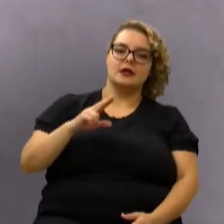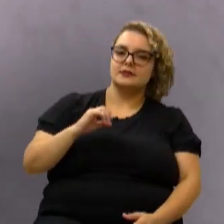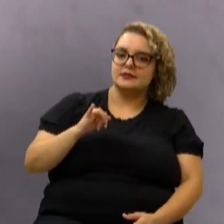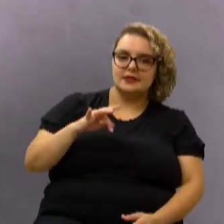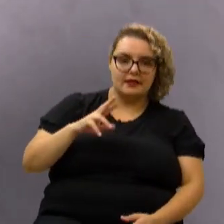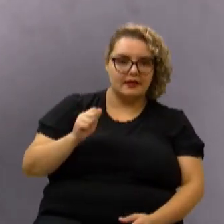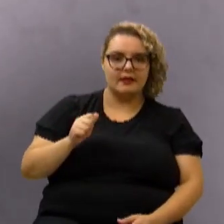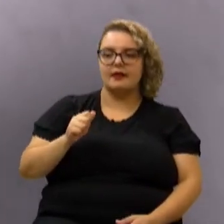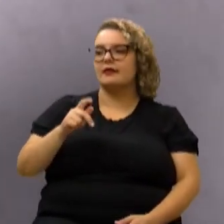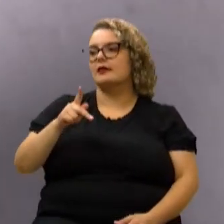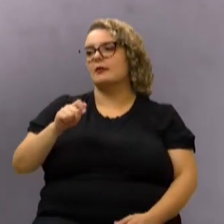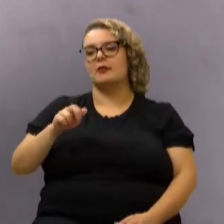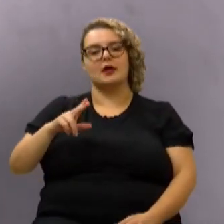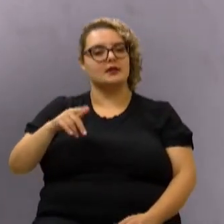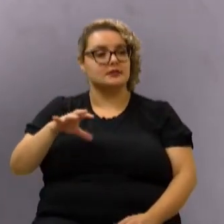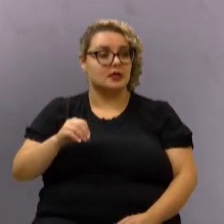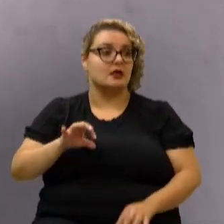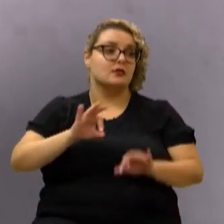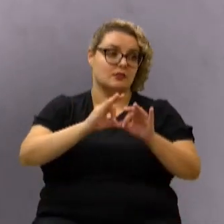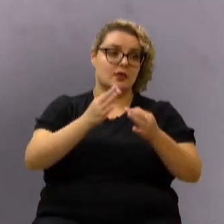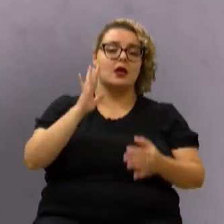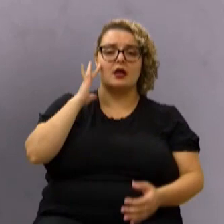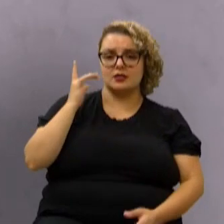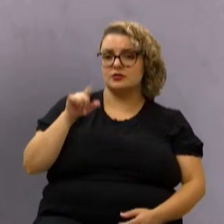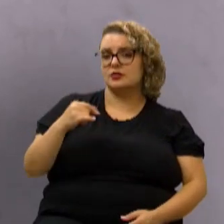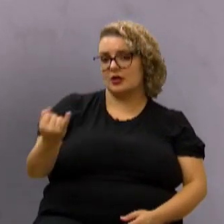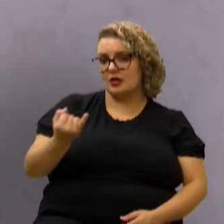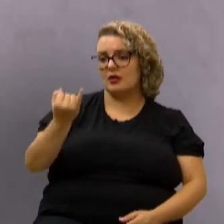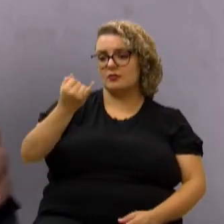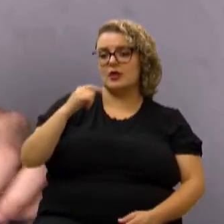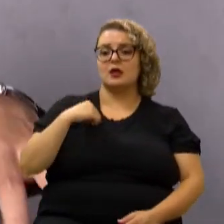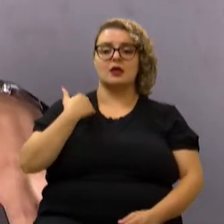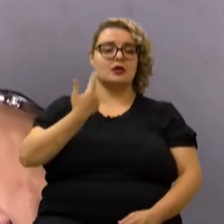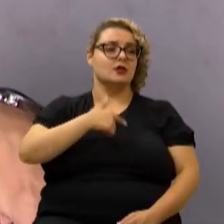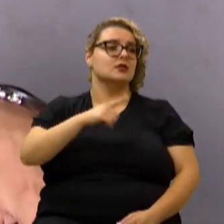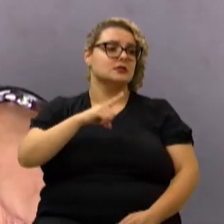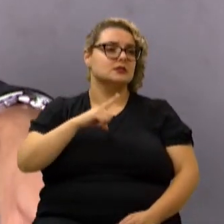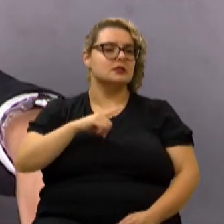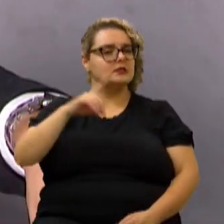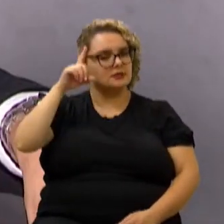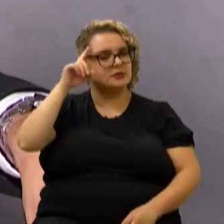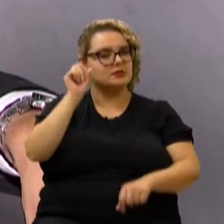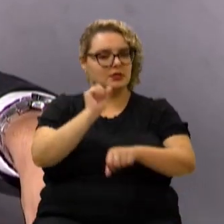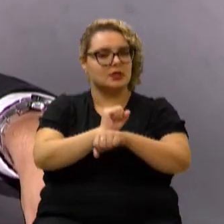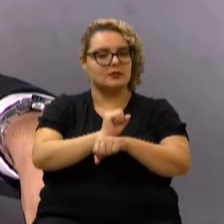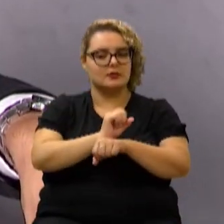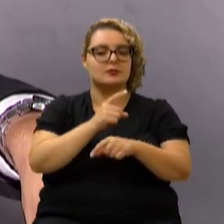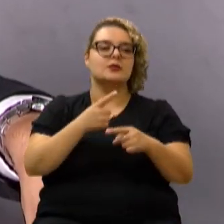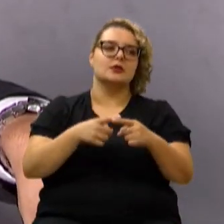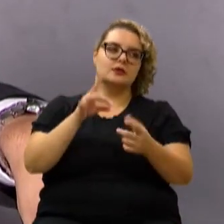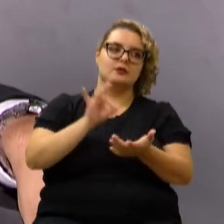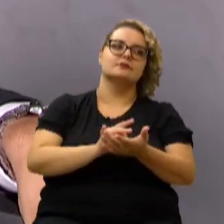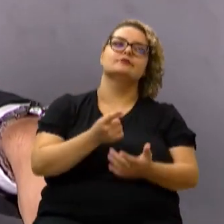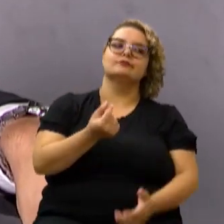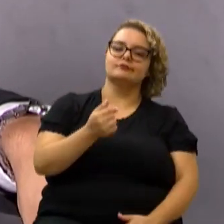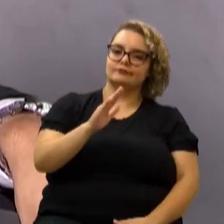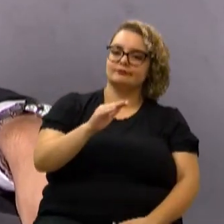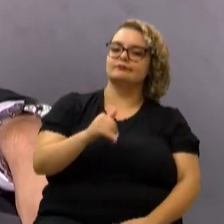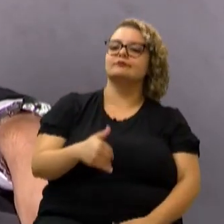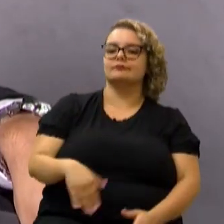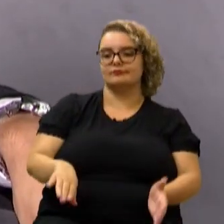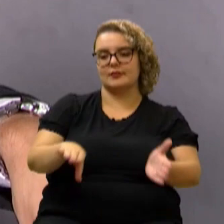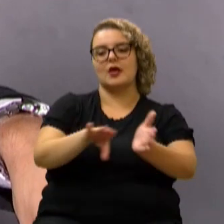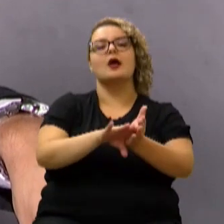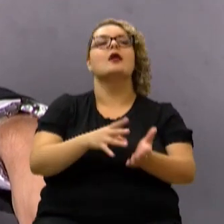parceira, parceiro, ou até mesmo algum familiar, acho que é muito importante a gente ter esses diazinhos de espera, porque, de fato,